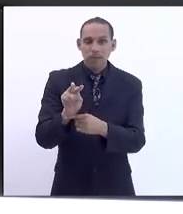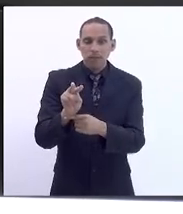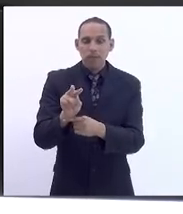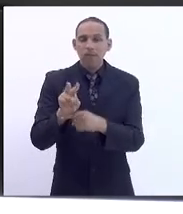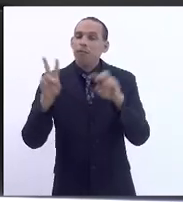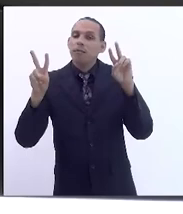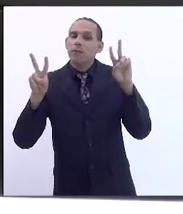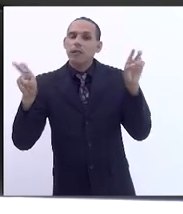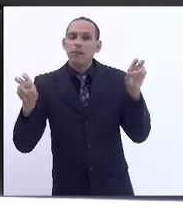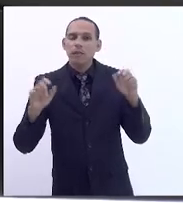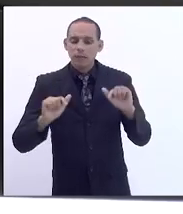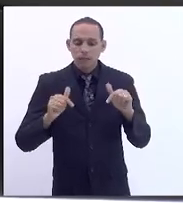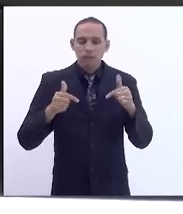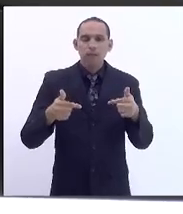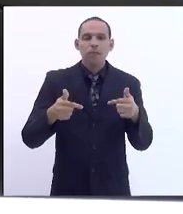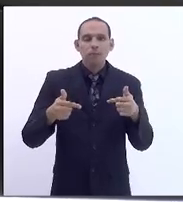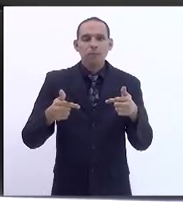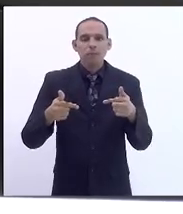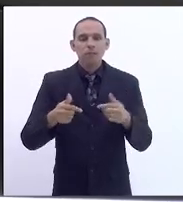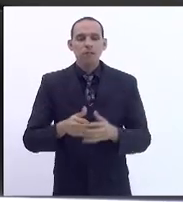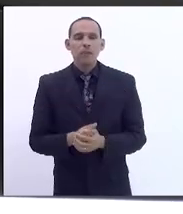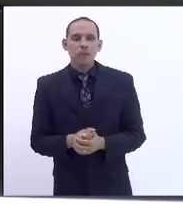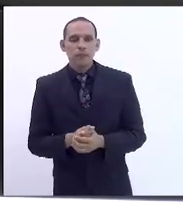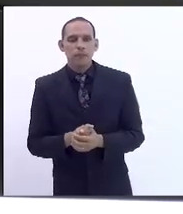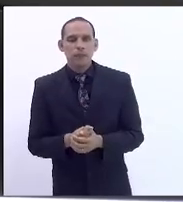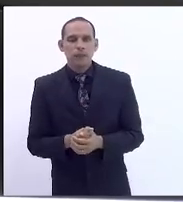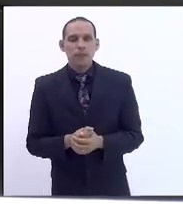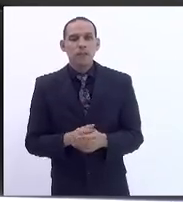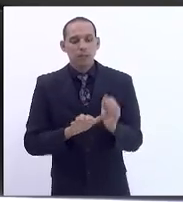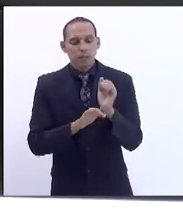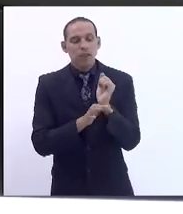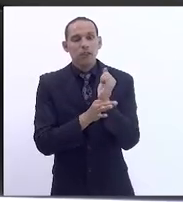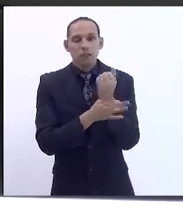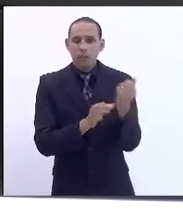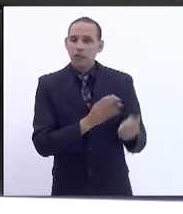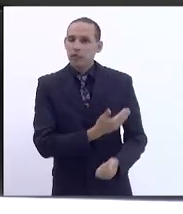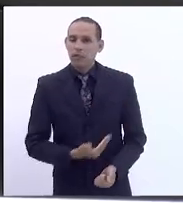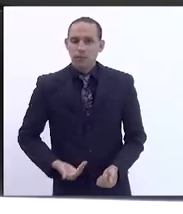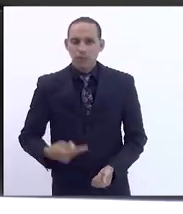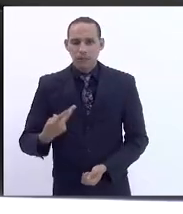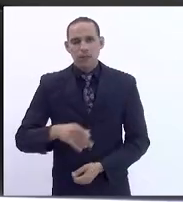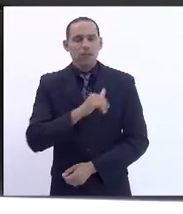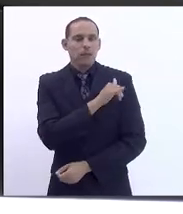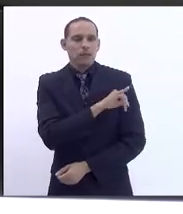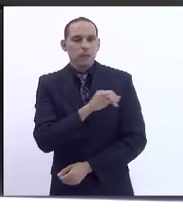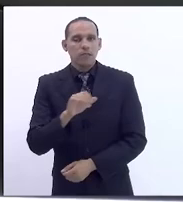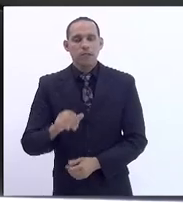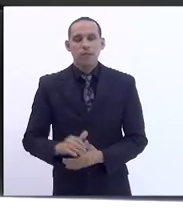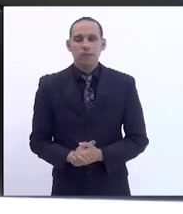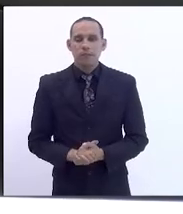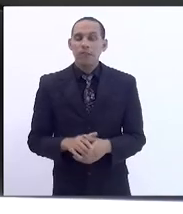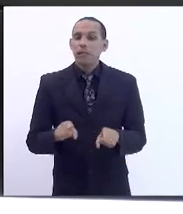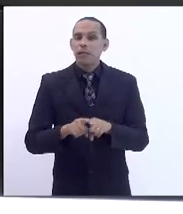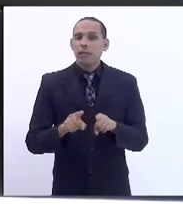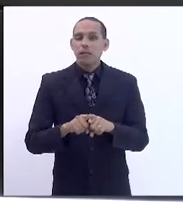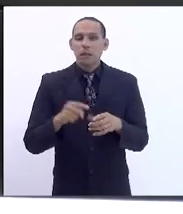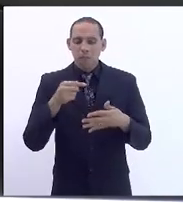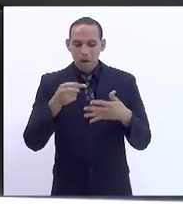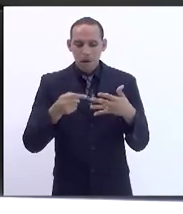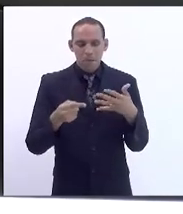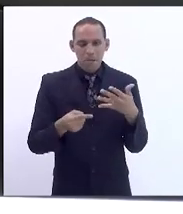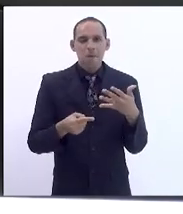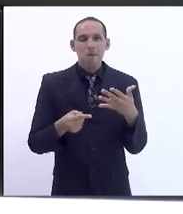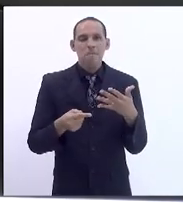sobre as ações da Segurança Pública que no estado do Rio de Janeiro os principais questões saídas daqui